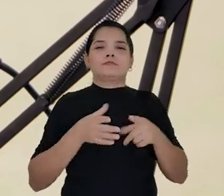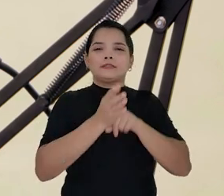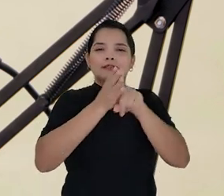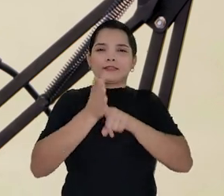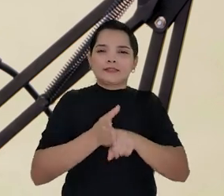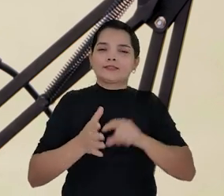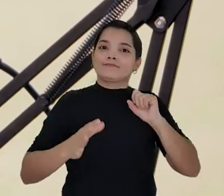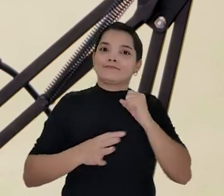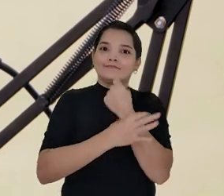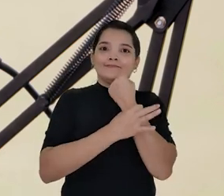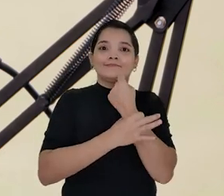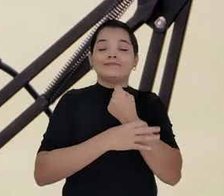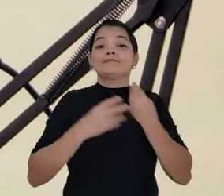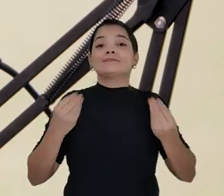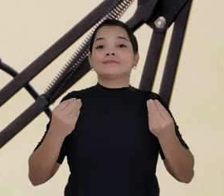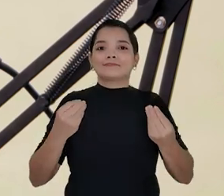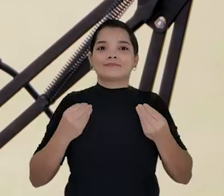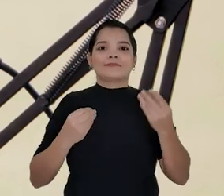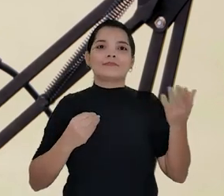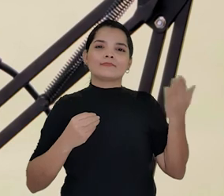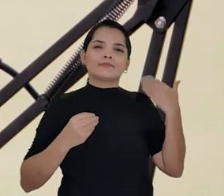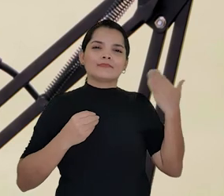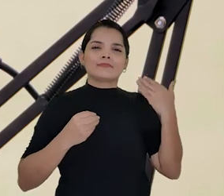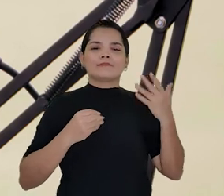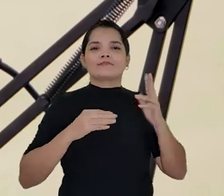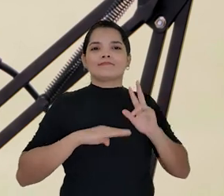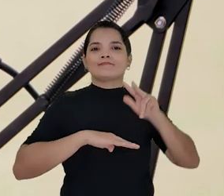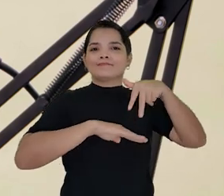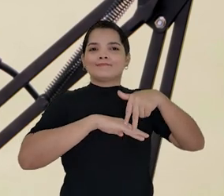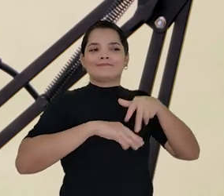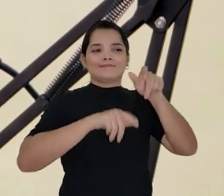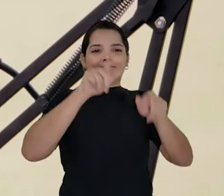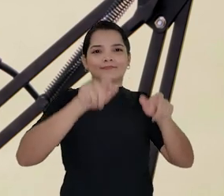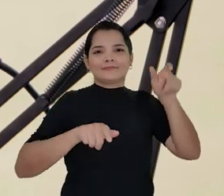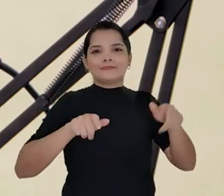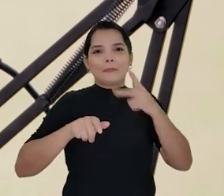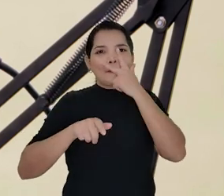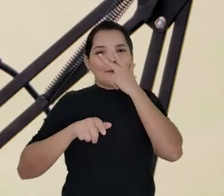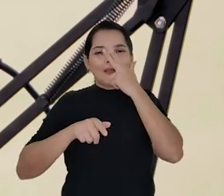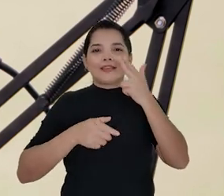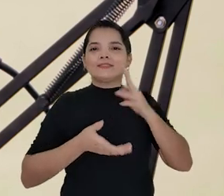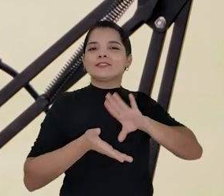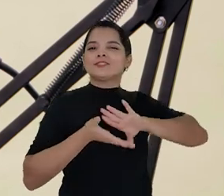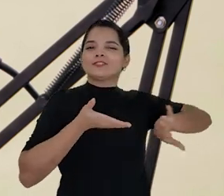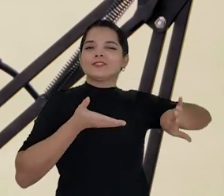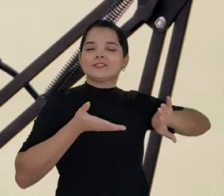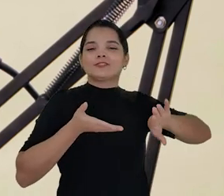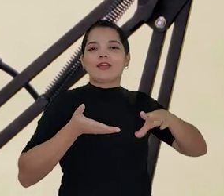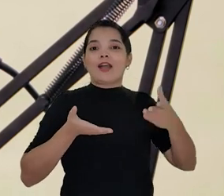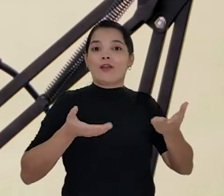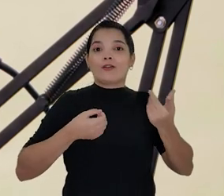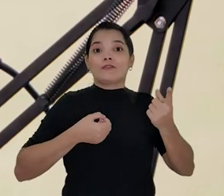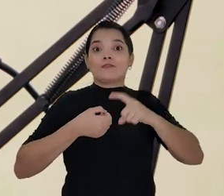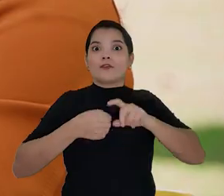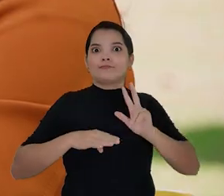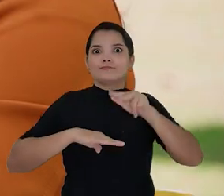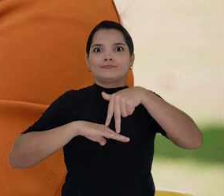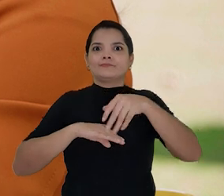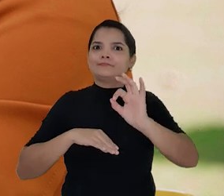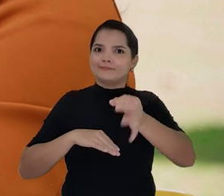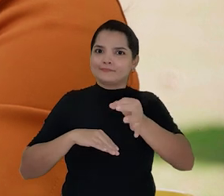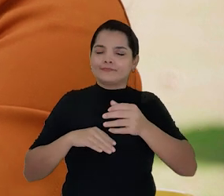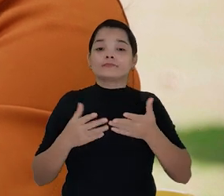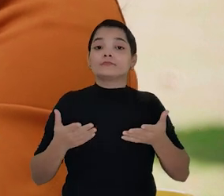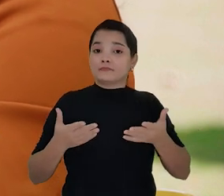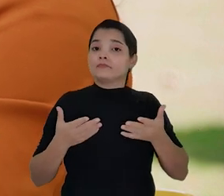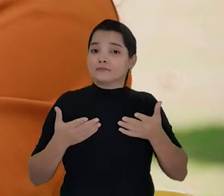incluam vozes eh anteriormente né vozes e necessidades específicas das das totalmente